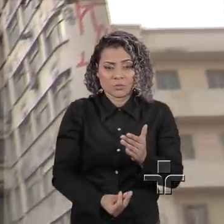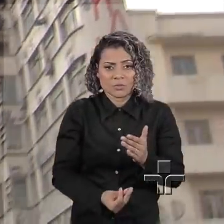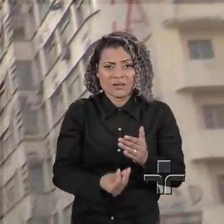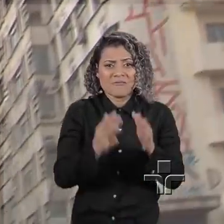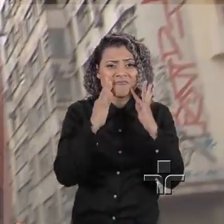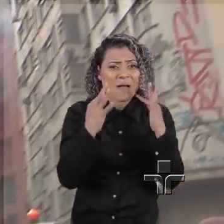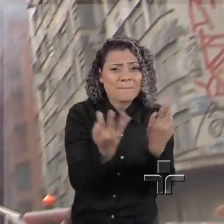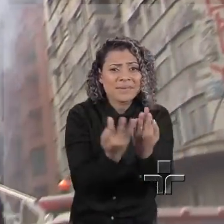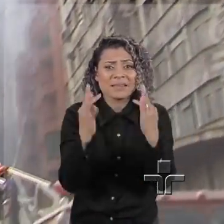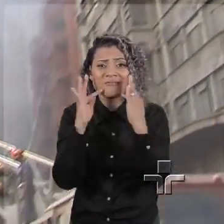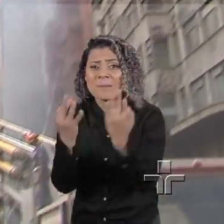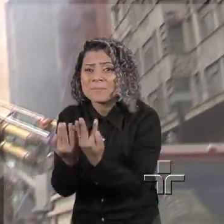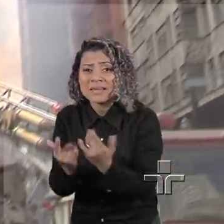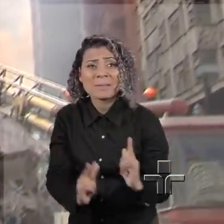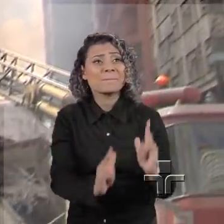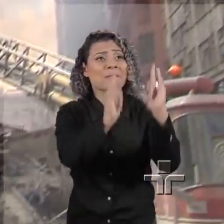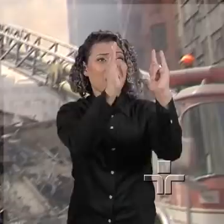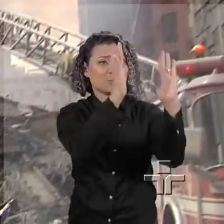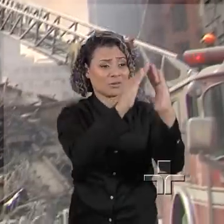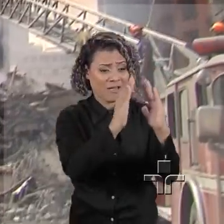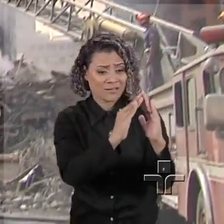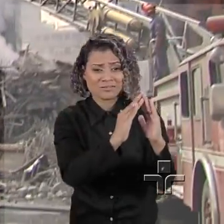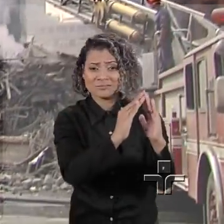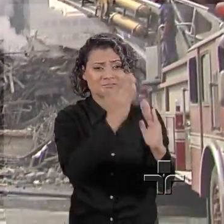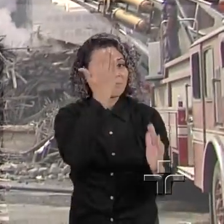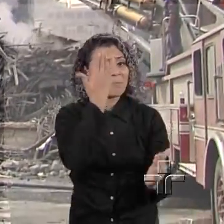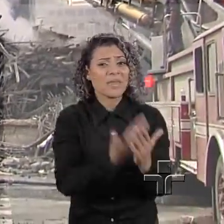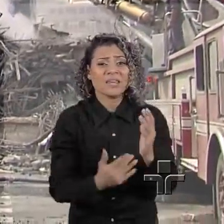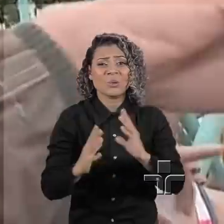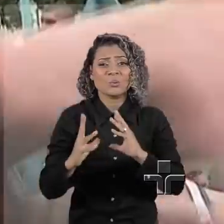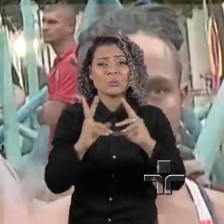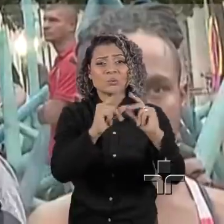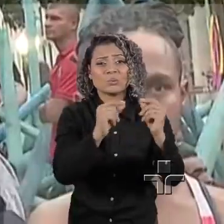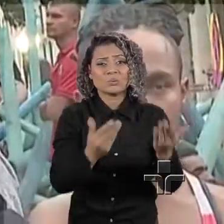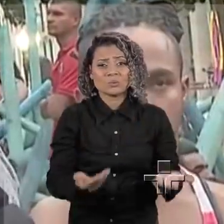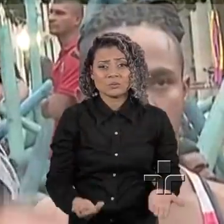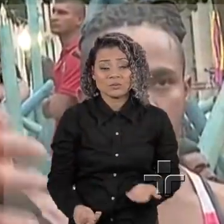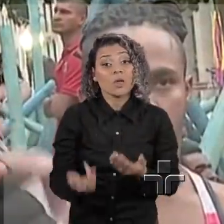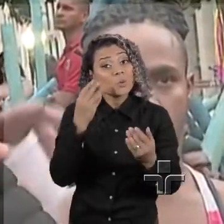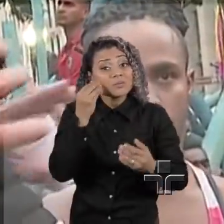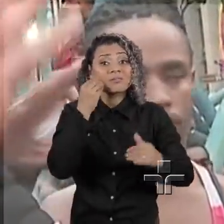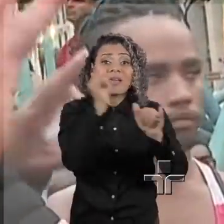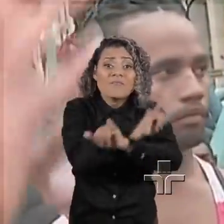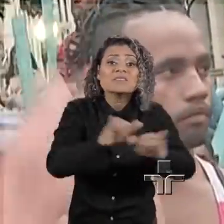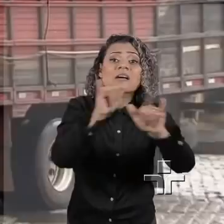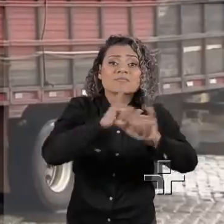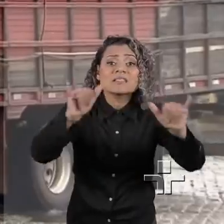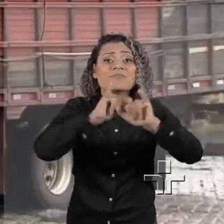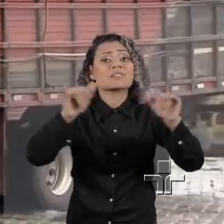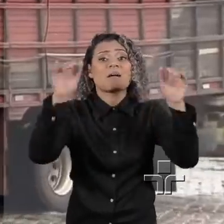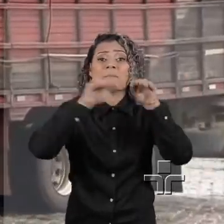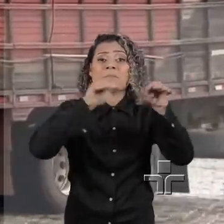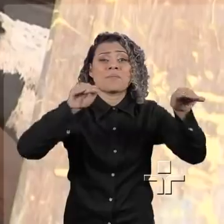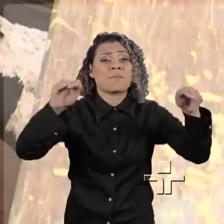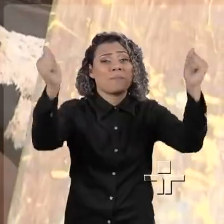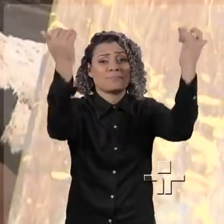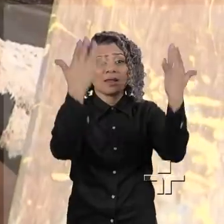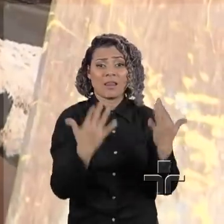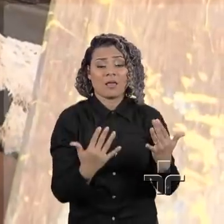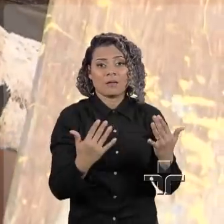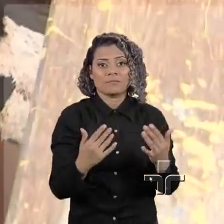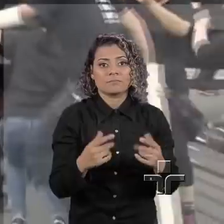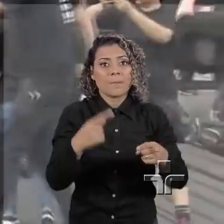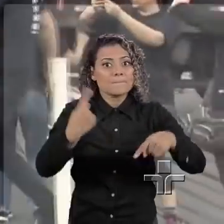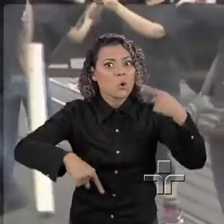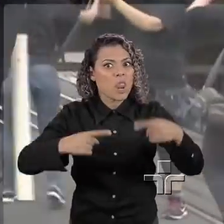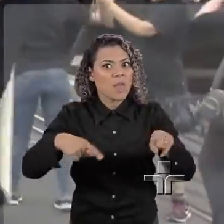de famílias que ocupavam o prédio perderam tudo que tinham. Tentei avisar todo mundo e descer todo mundo. Polêmica e